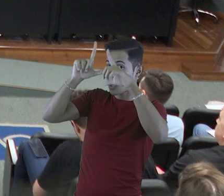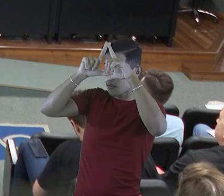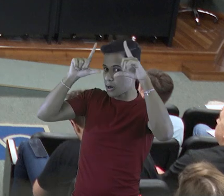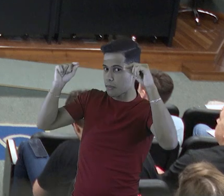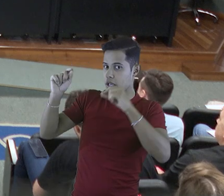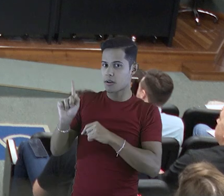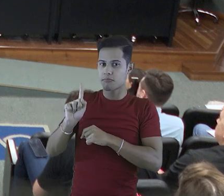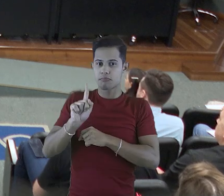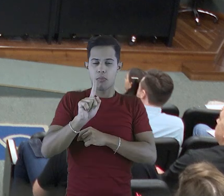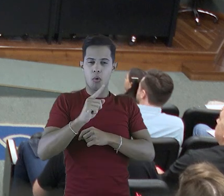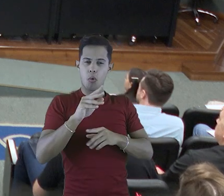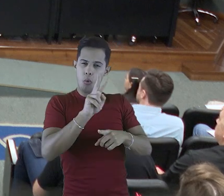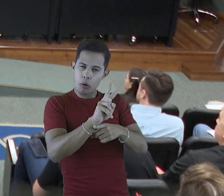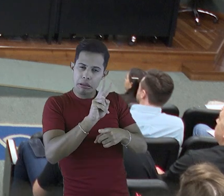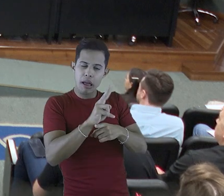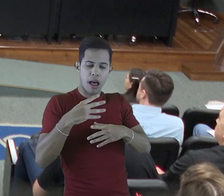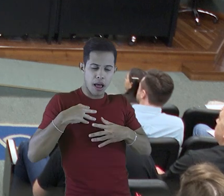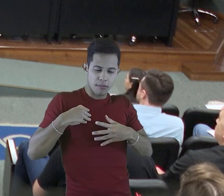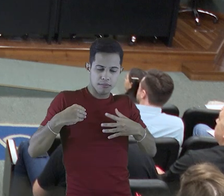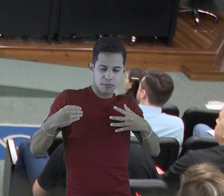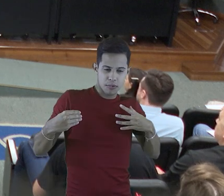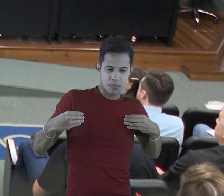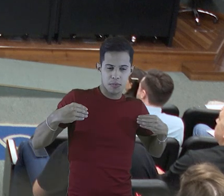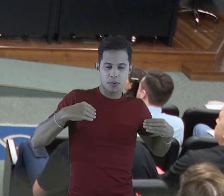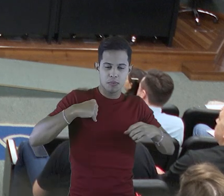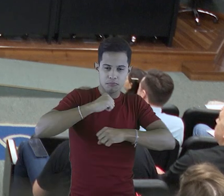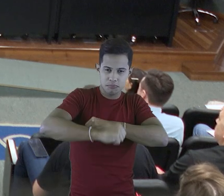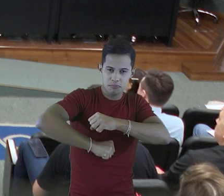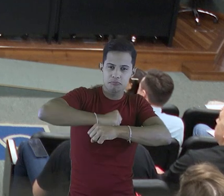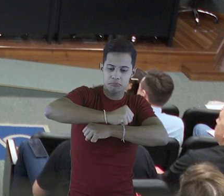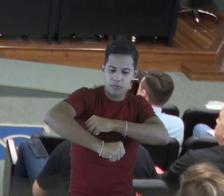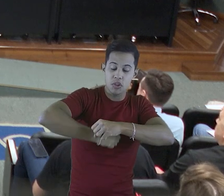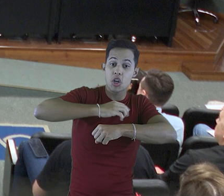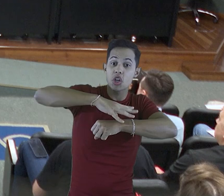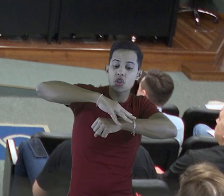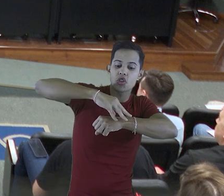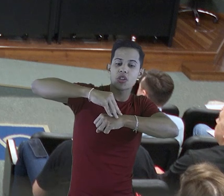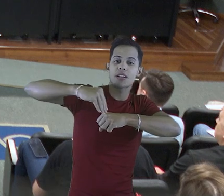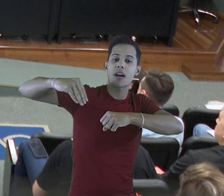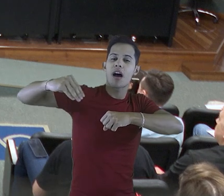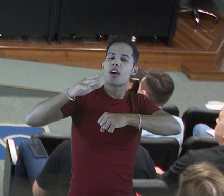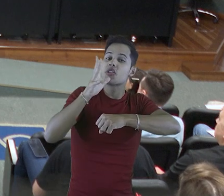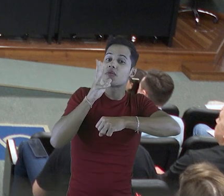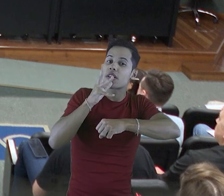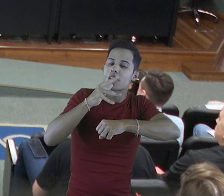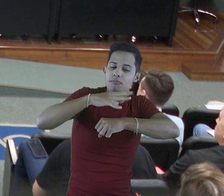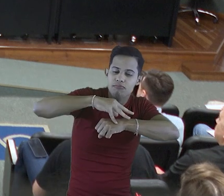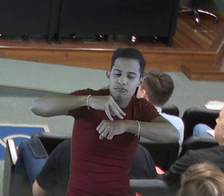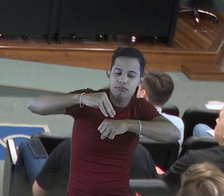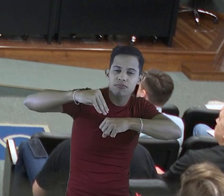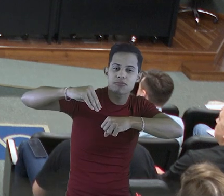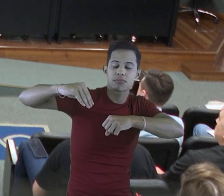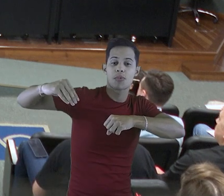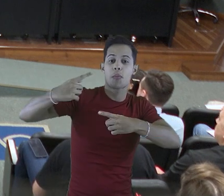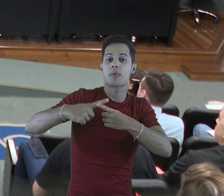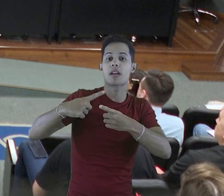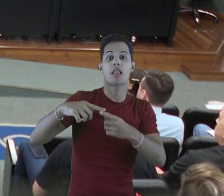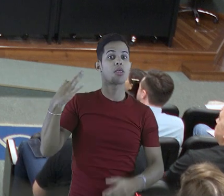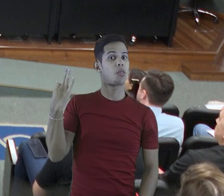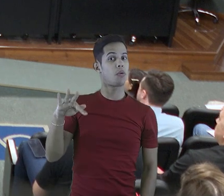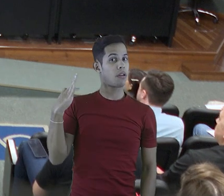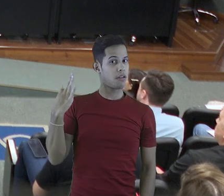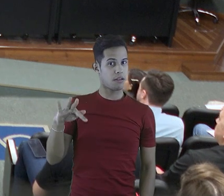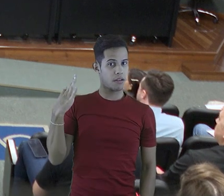diários nele tirar os curativos devagar, porque doía menos. E as enfermeiras não